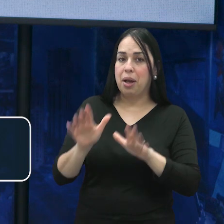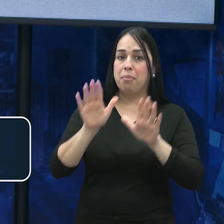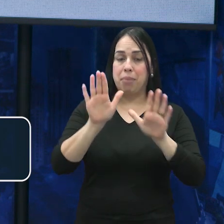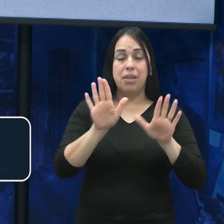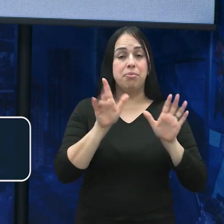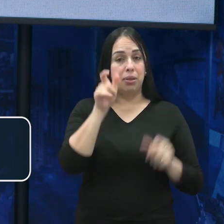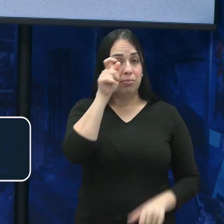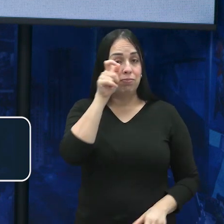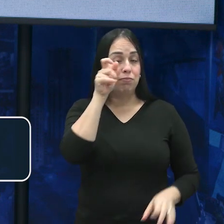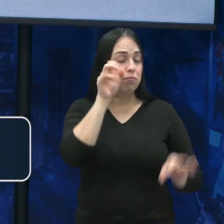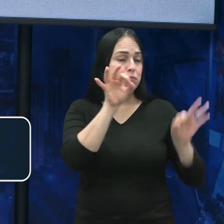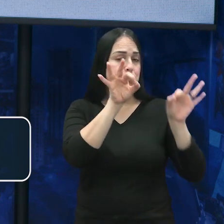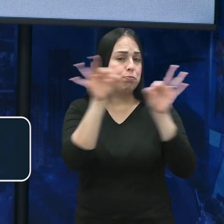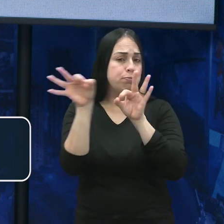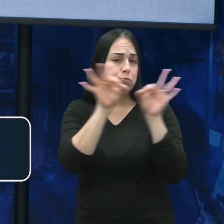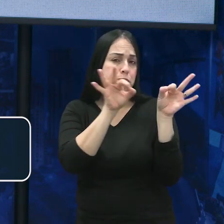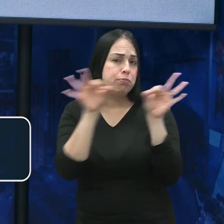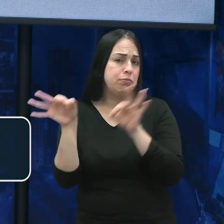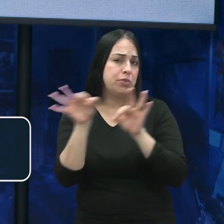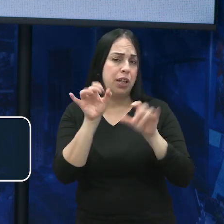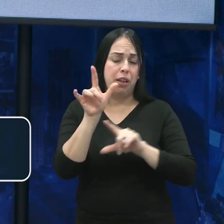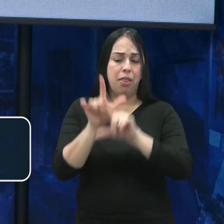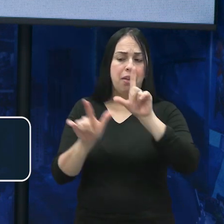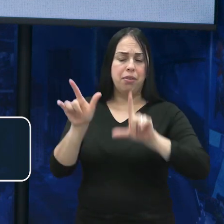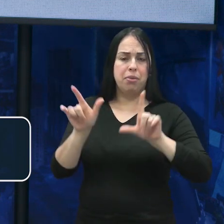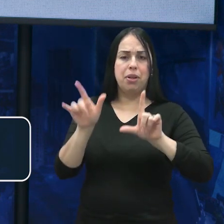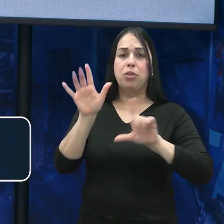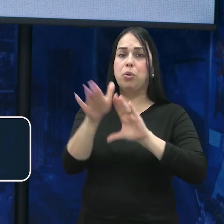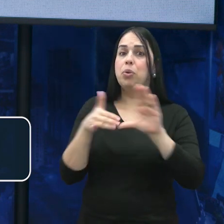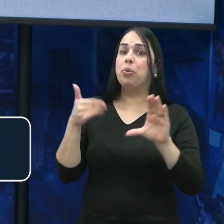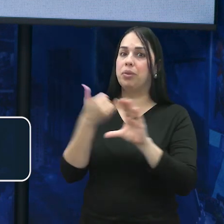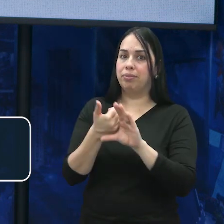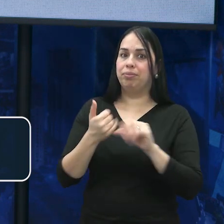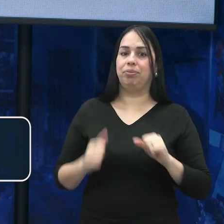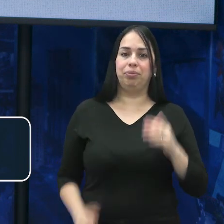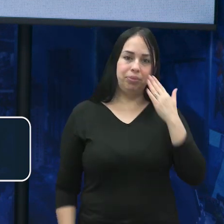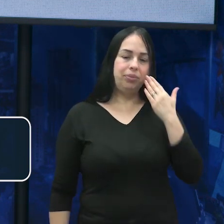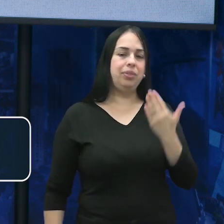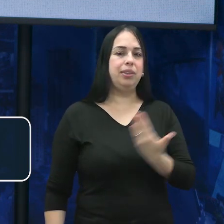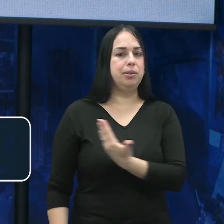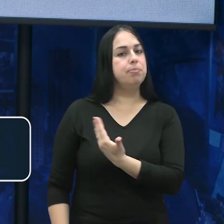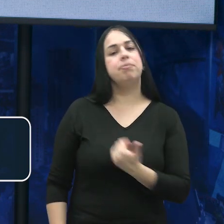Até lá você pode conferir todos os conteúdos da TV Câmara no YouTube,